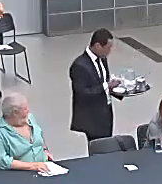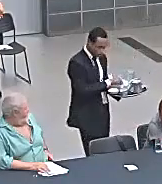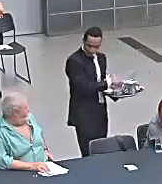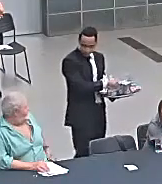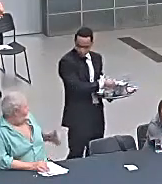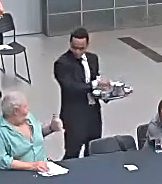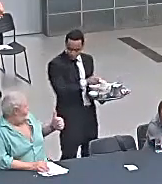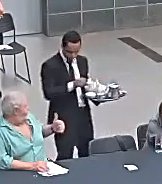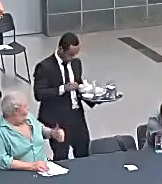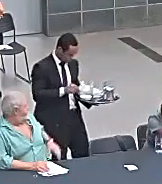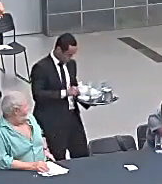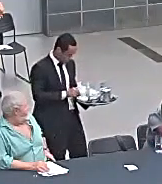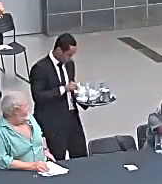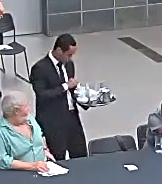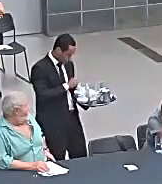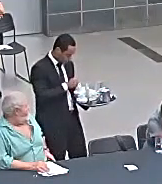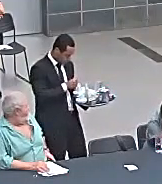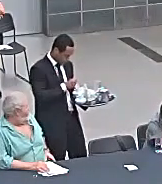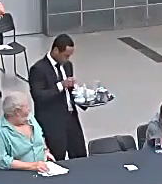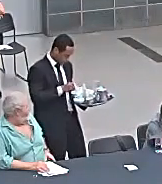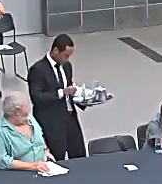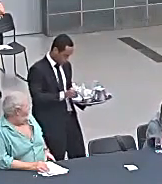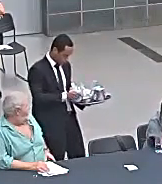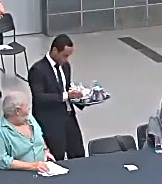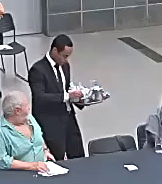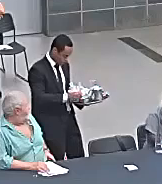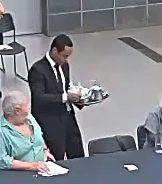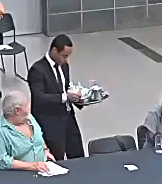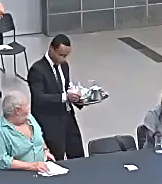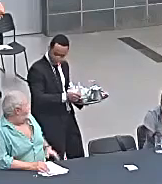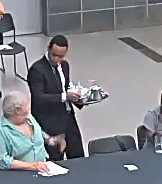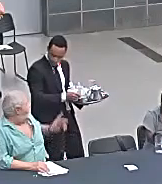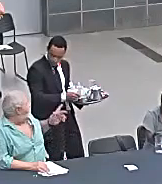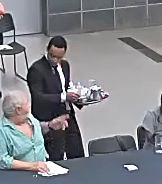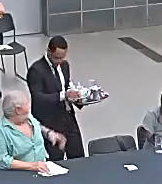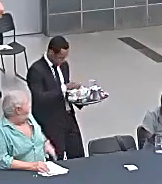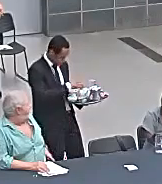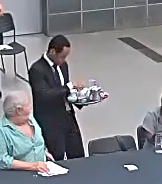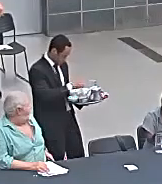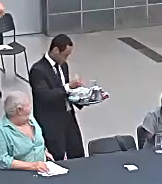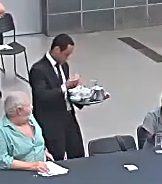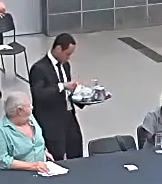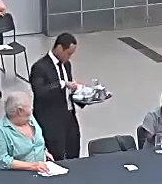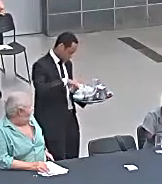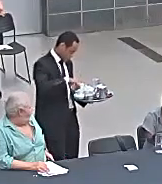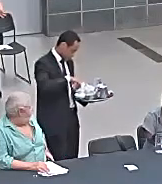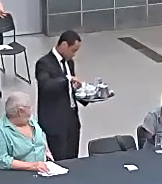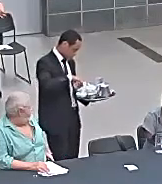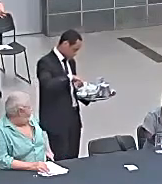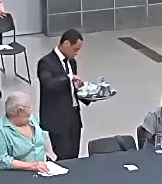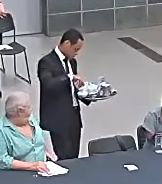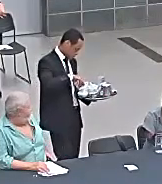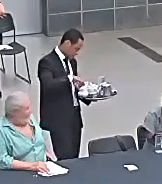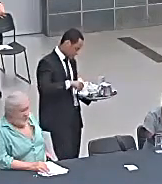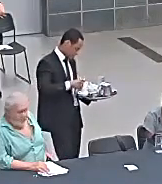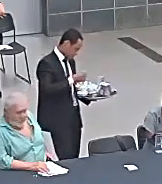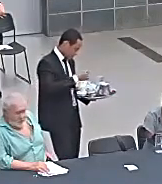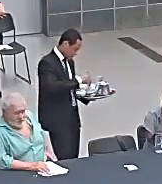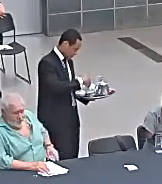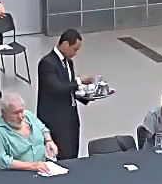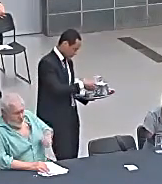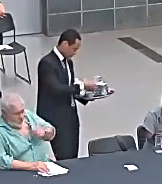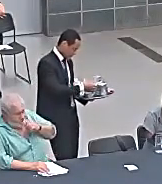gratuidade eu às vezes pago É tanta amolação por qu o que que acontece vai dar você a a